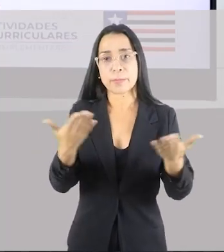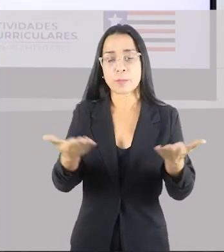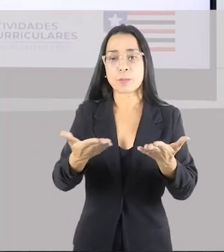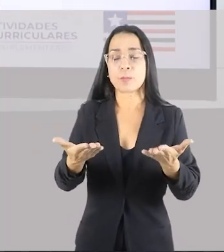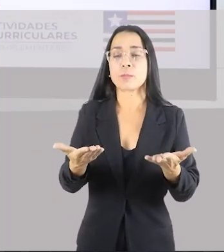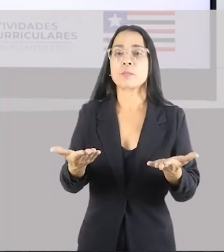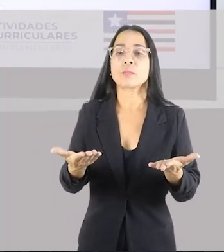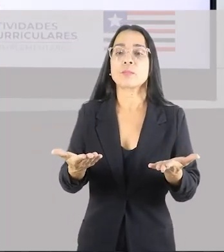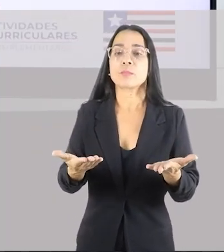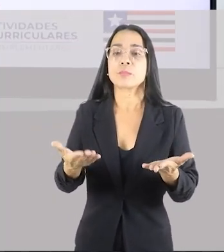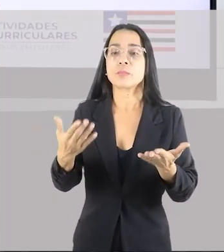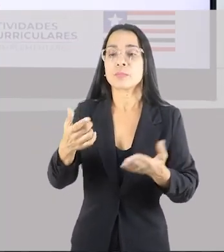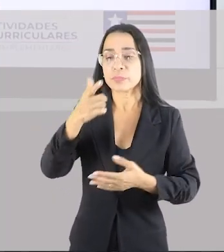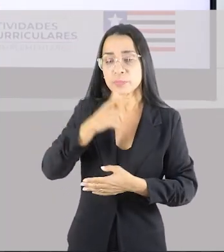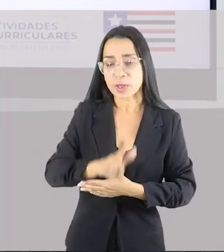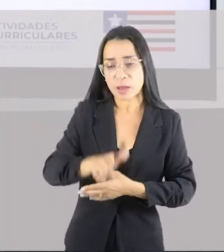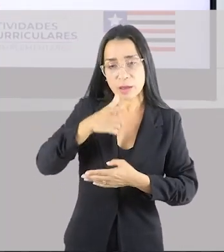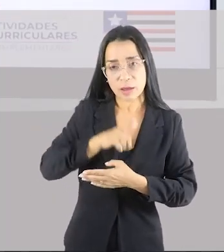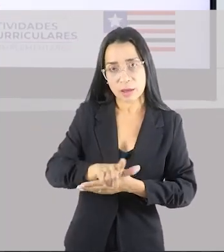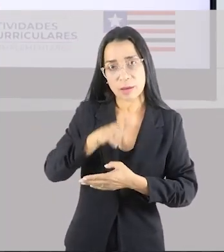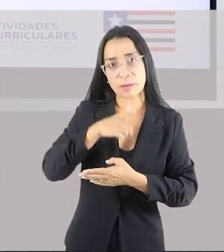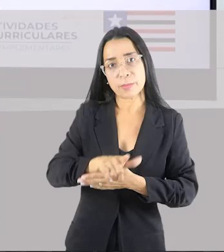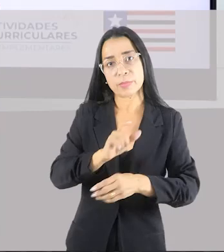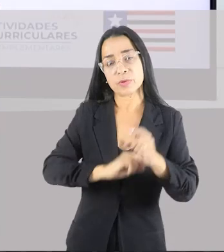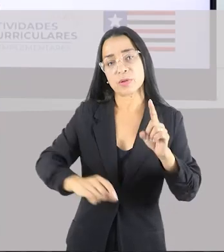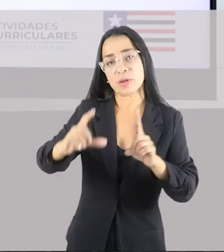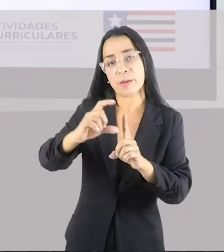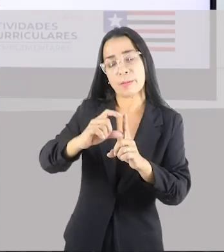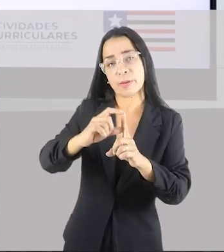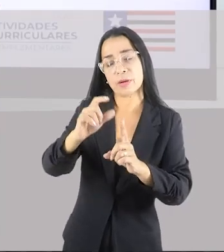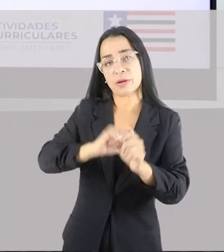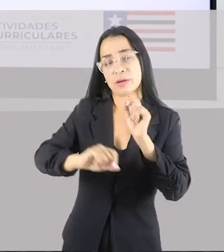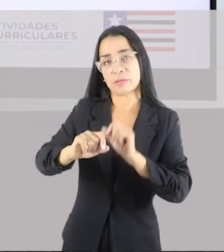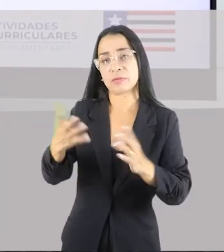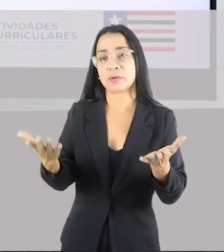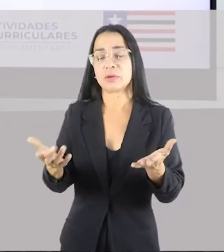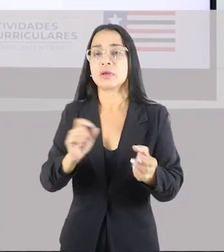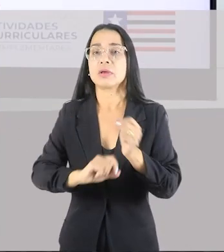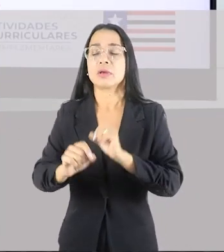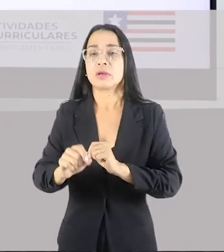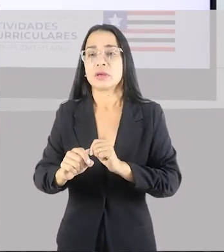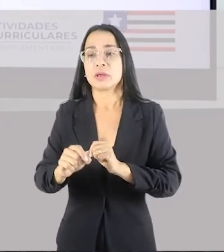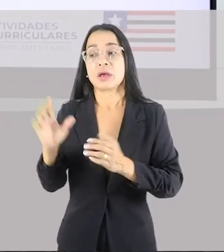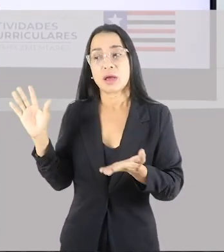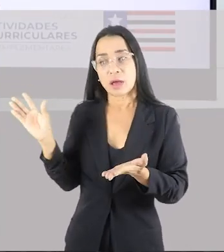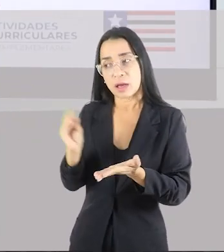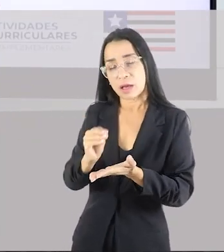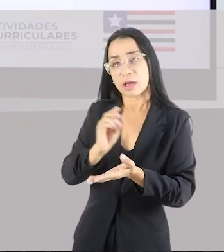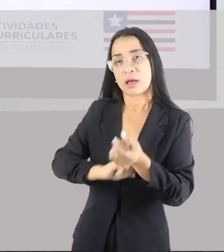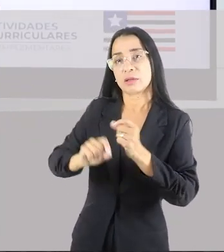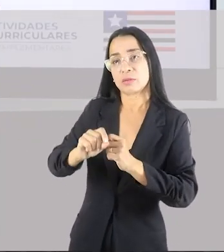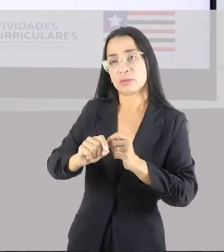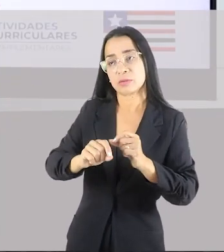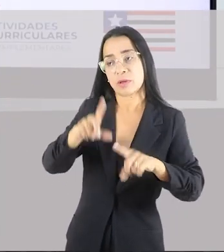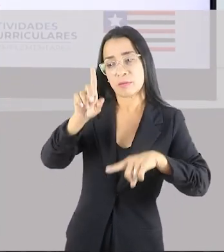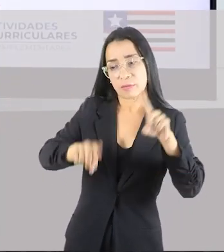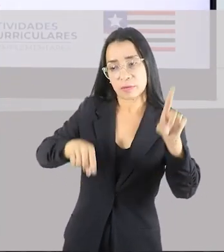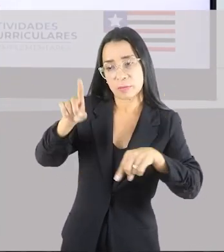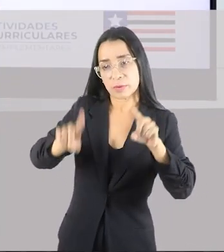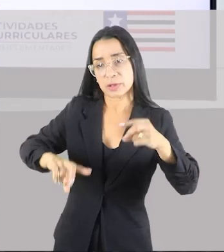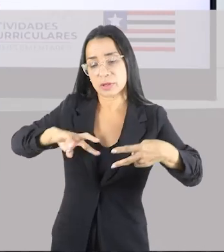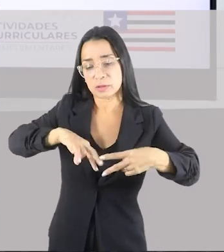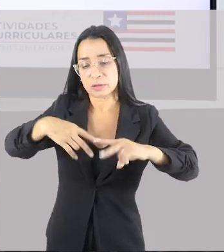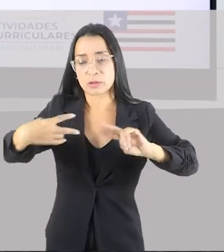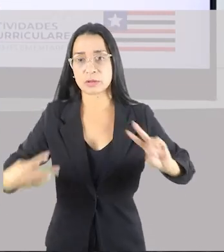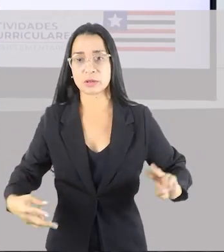hoje a gente vai repetir essa palavra várias vezes, tá certo? Então anota aí para você não esquecer, variabilidade